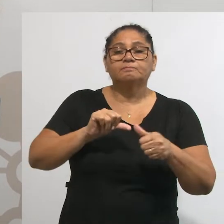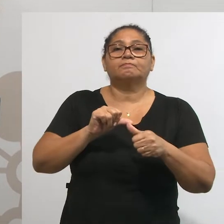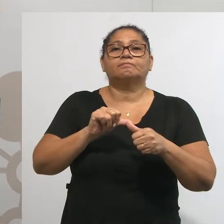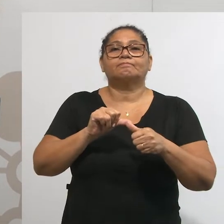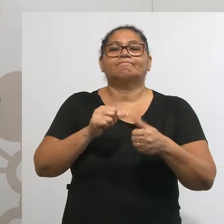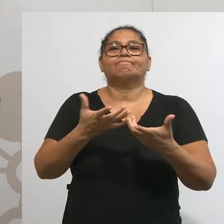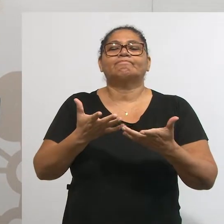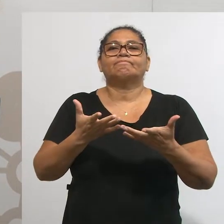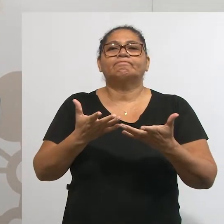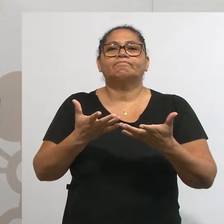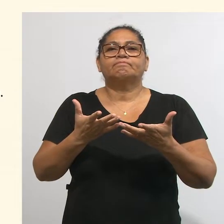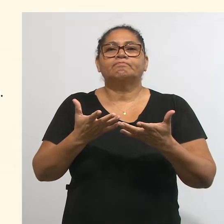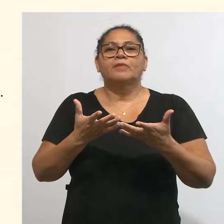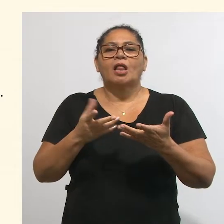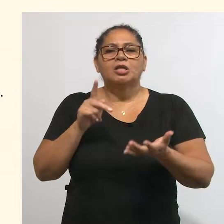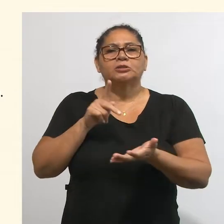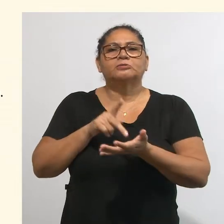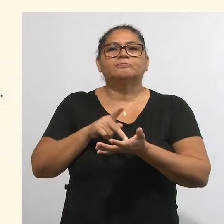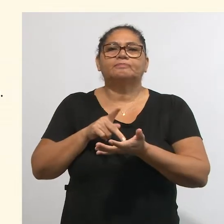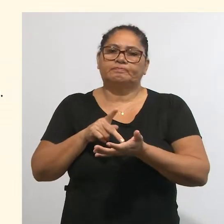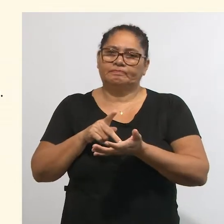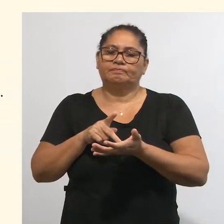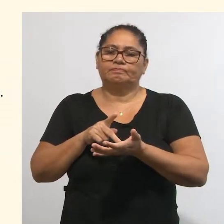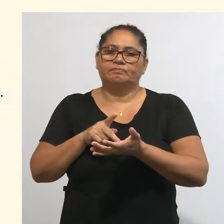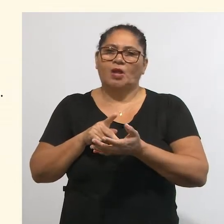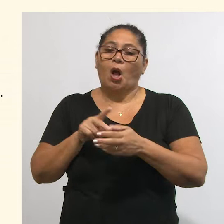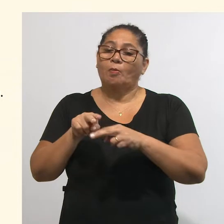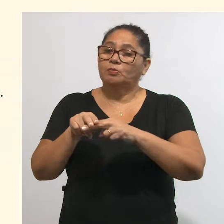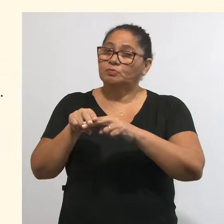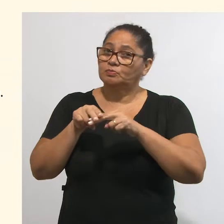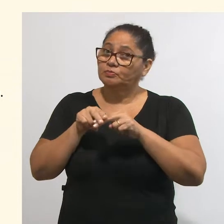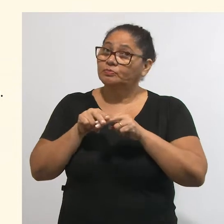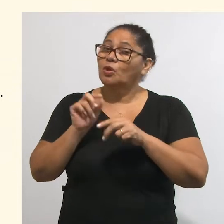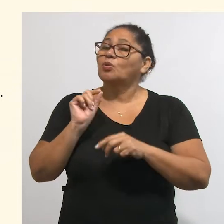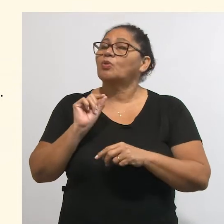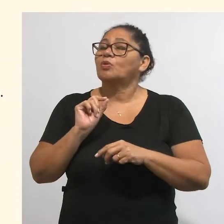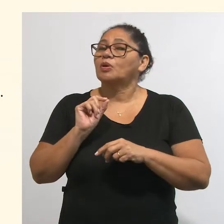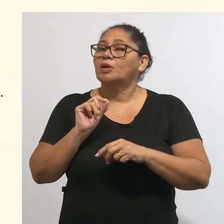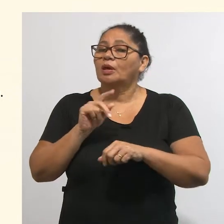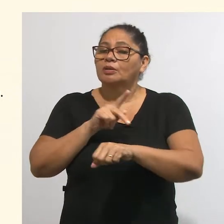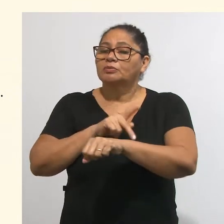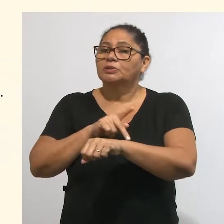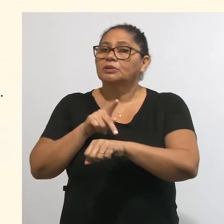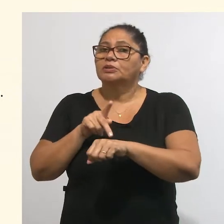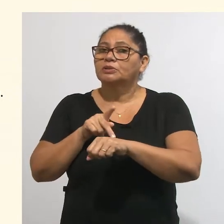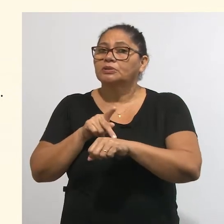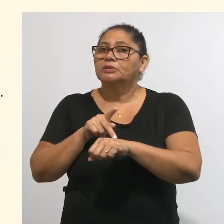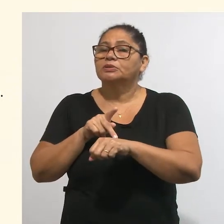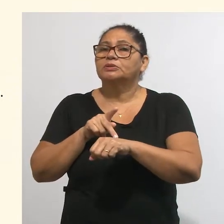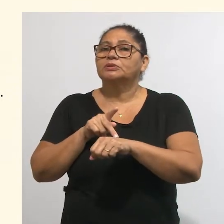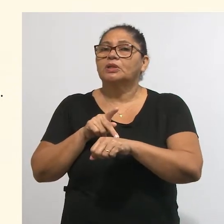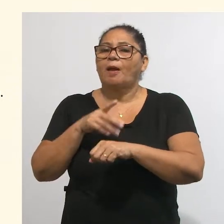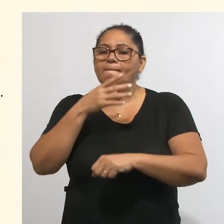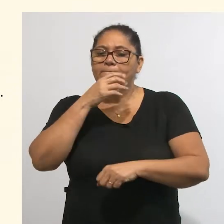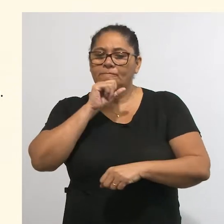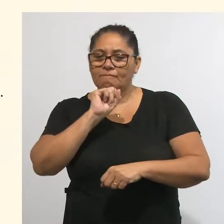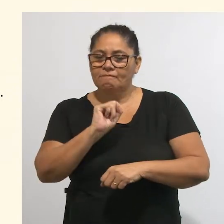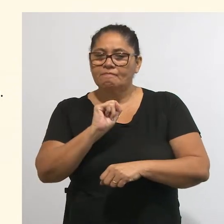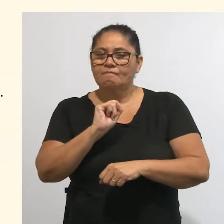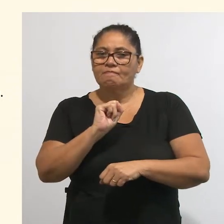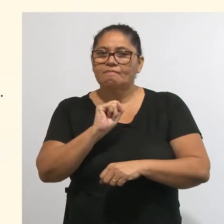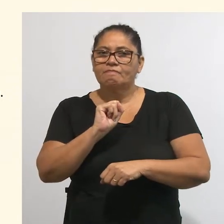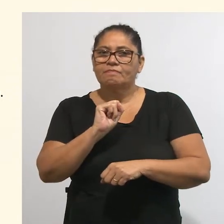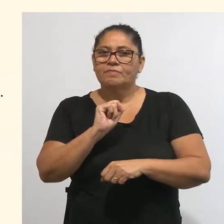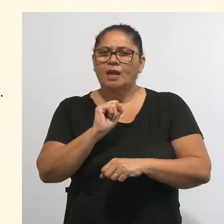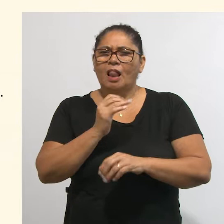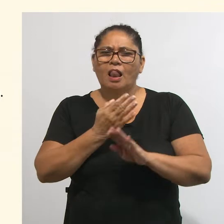transformação dessa realidade. Por isso que a pedagogia, que nós chamamos de pedagogia de Paulo Freire,